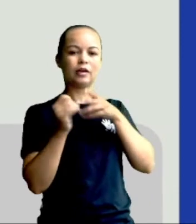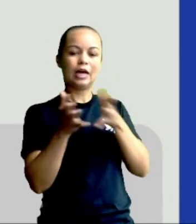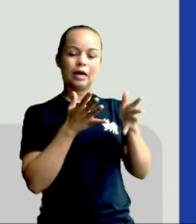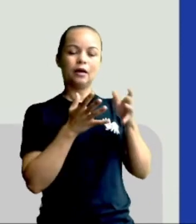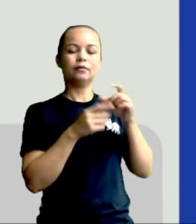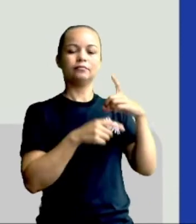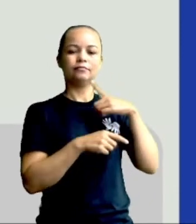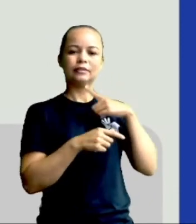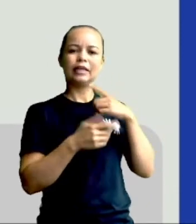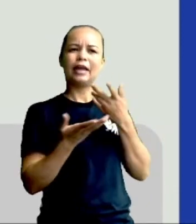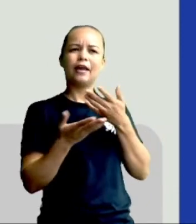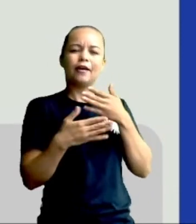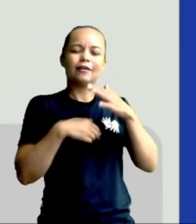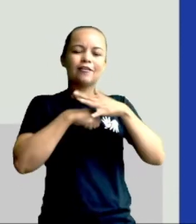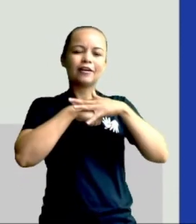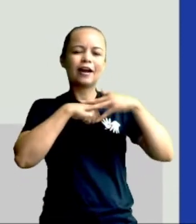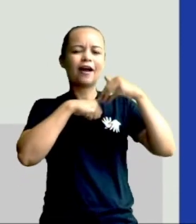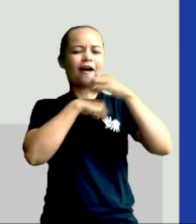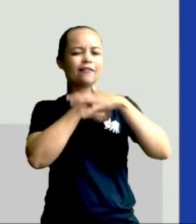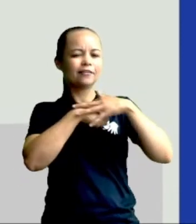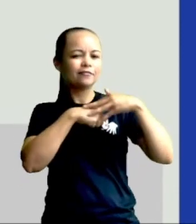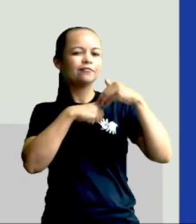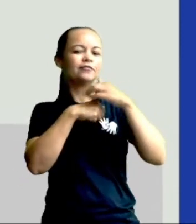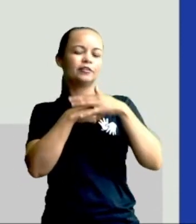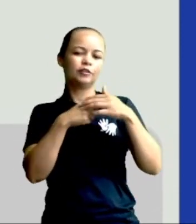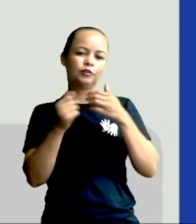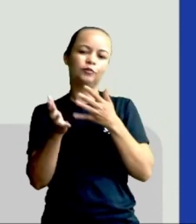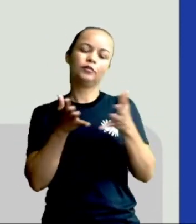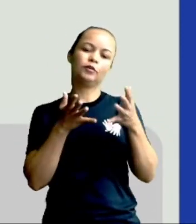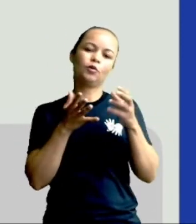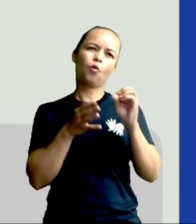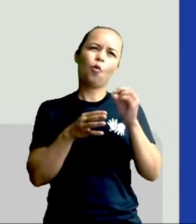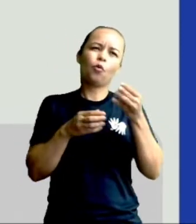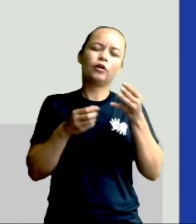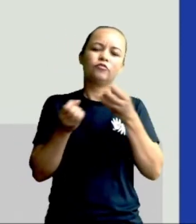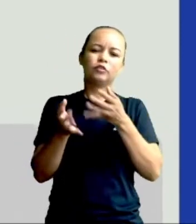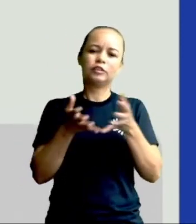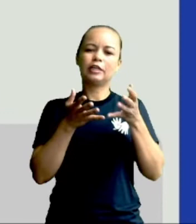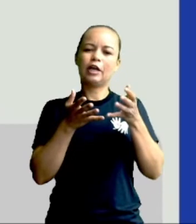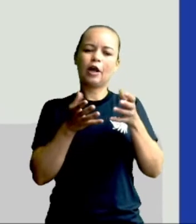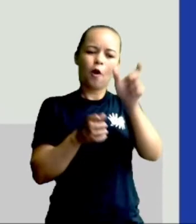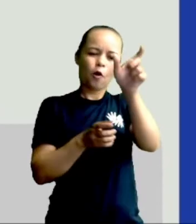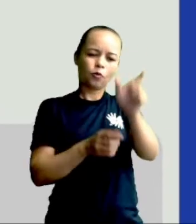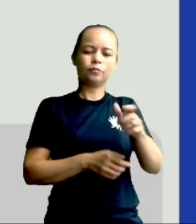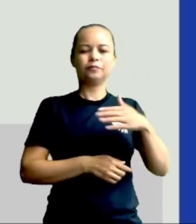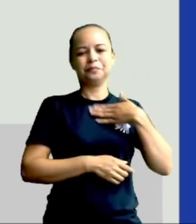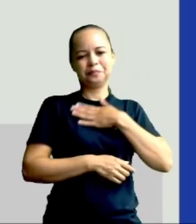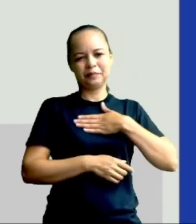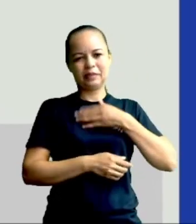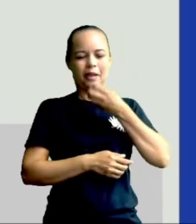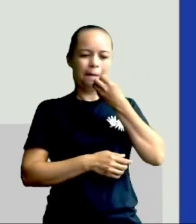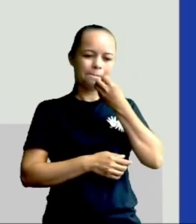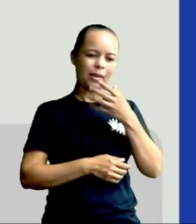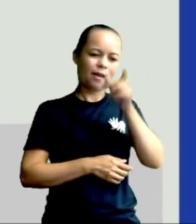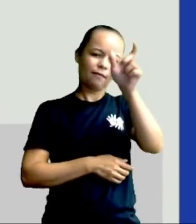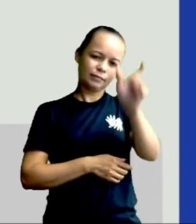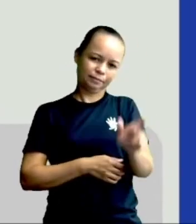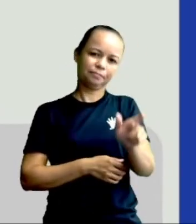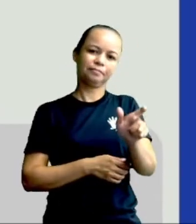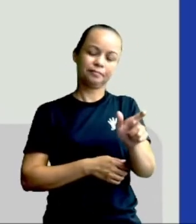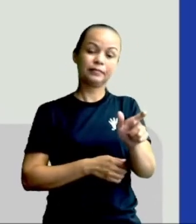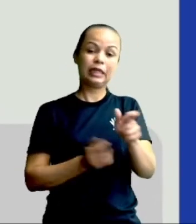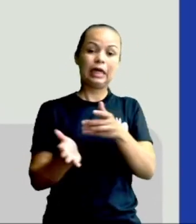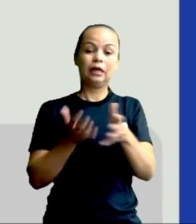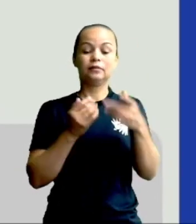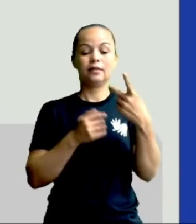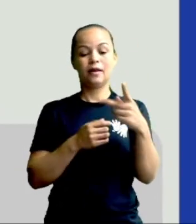sentido de afeto de ter carinho de que você estima muito alguém de que você quer bem alguém